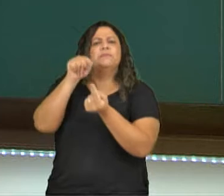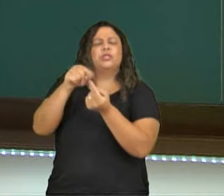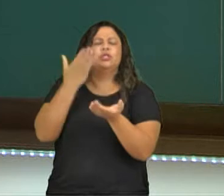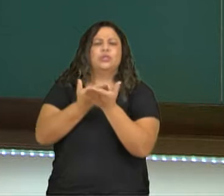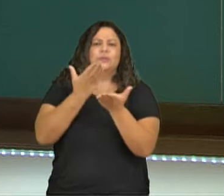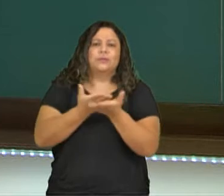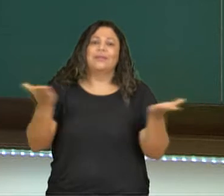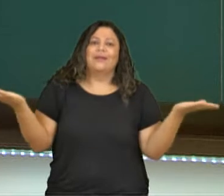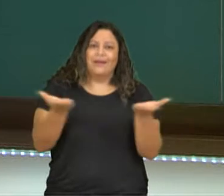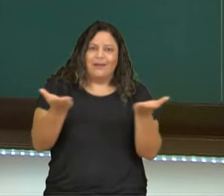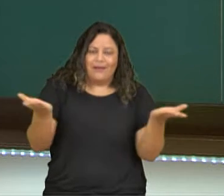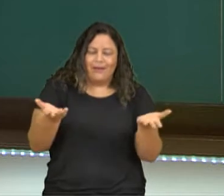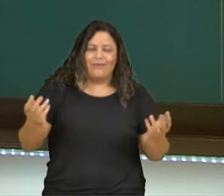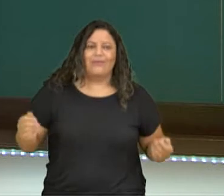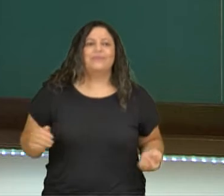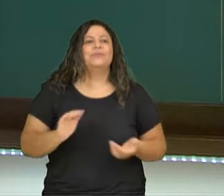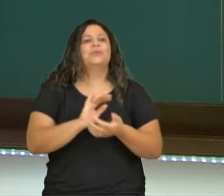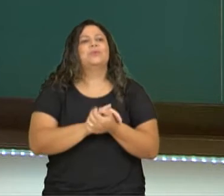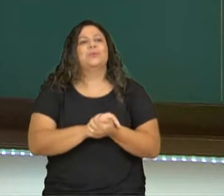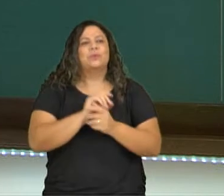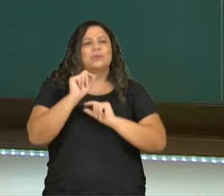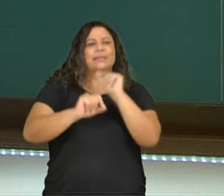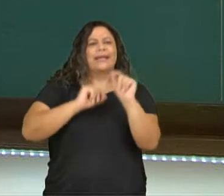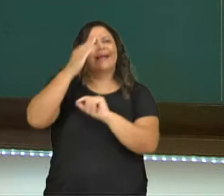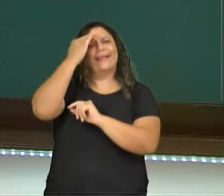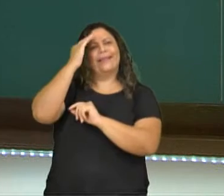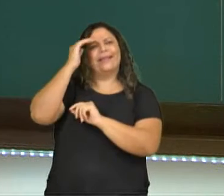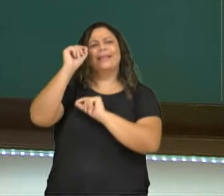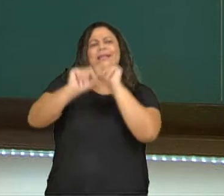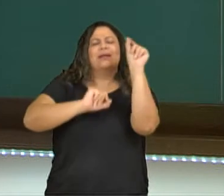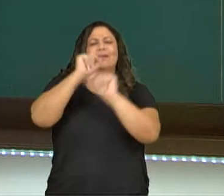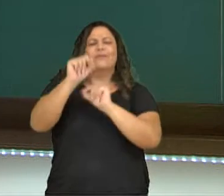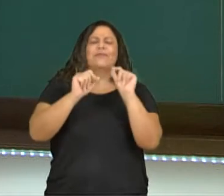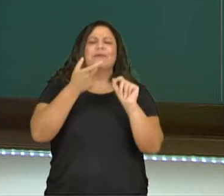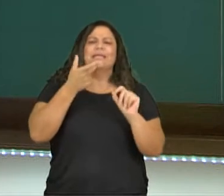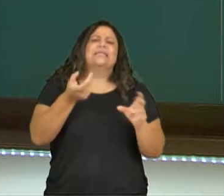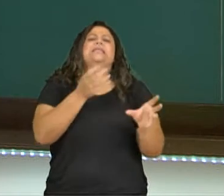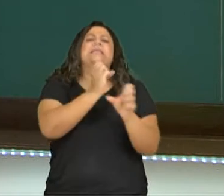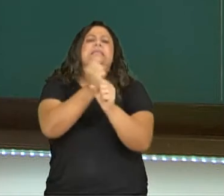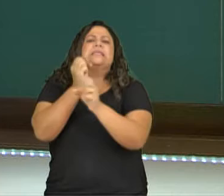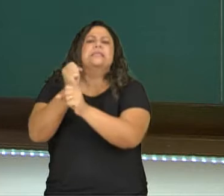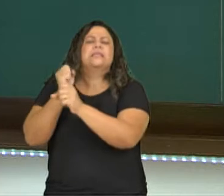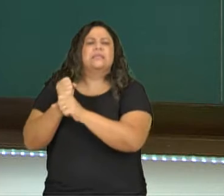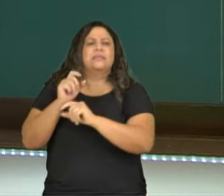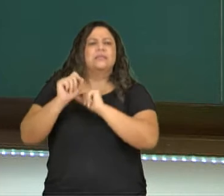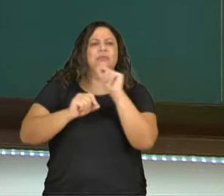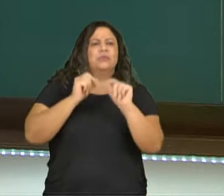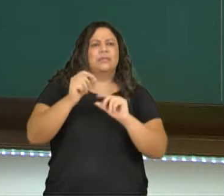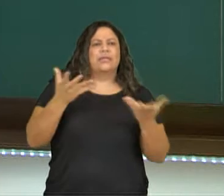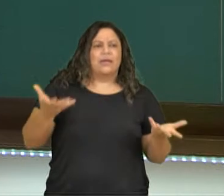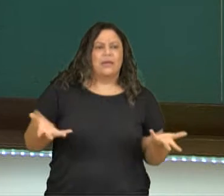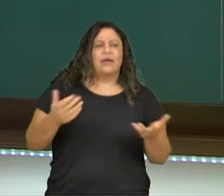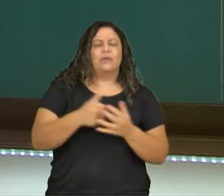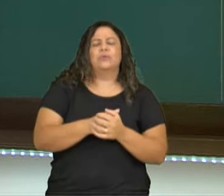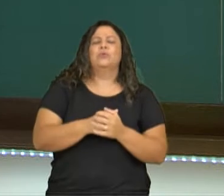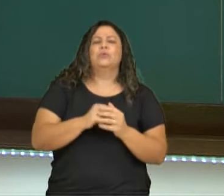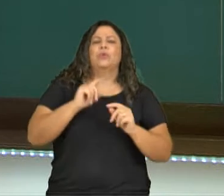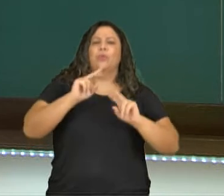entender os objetivos dessa aula, né? Então, que são entender como se realiza cálculo de rendimento e